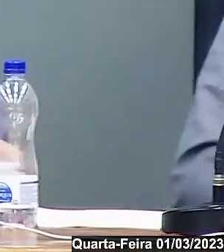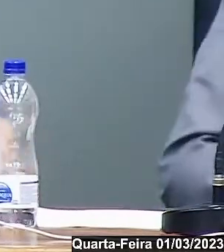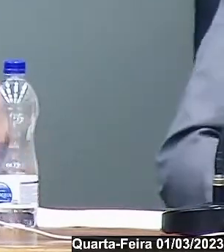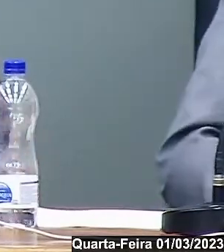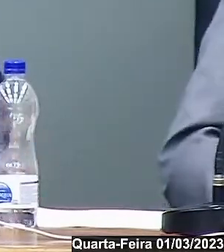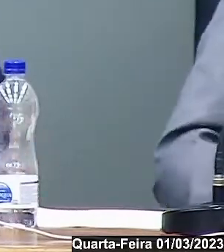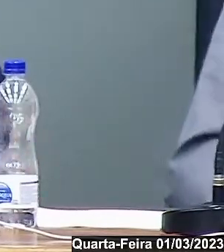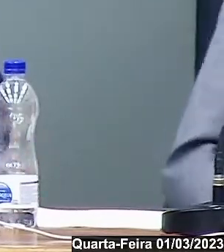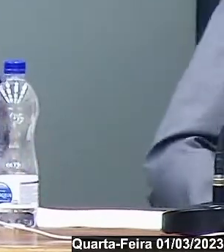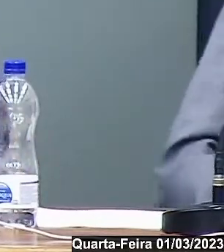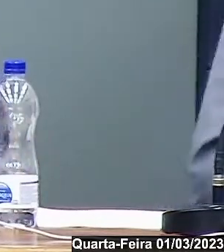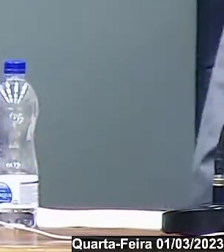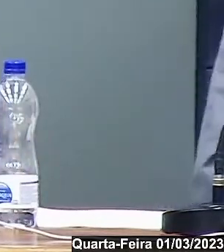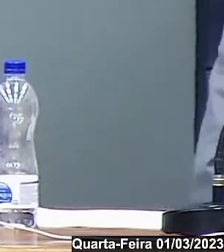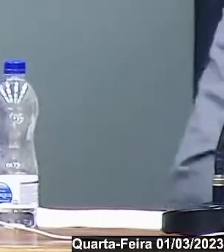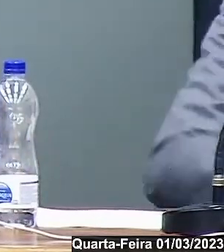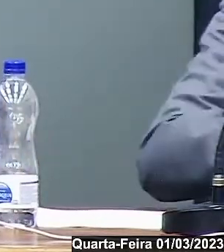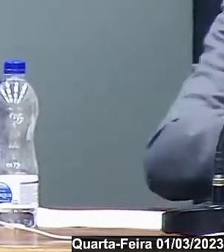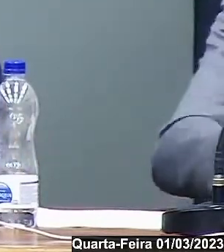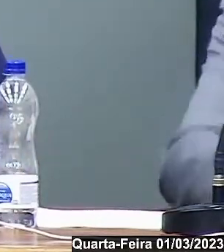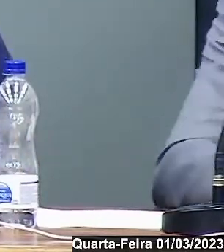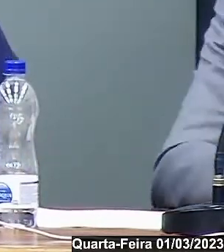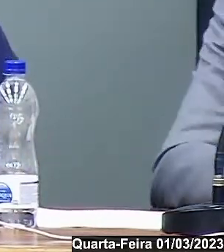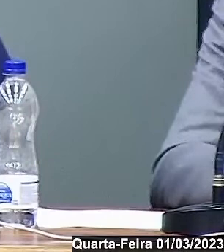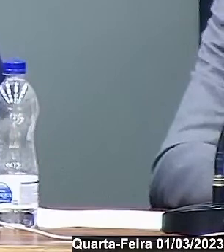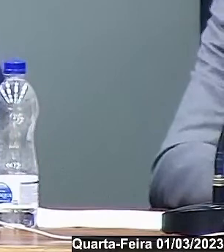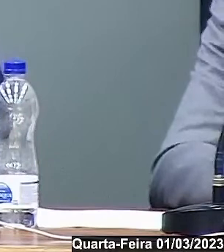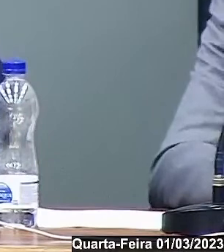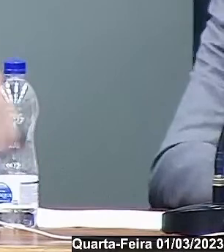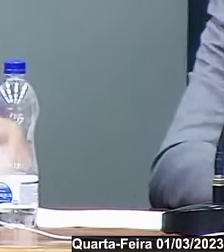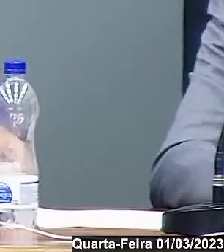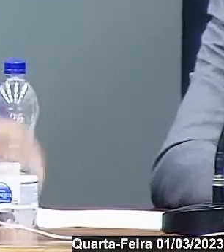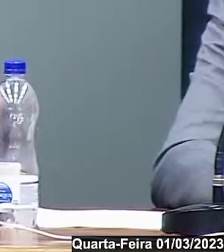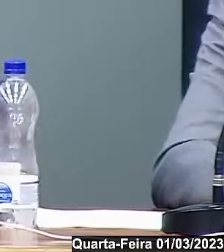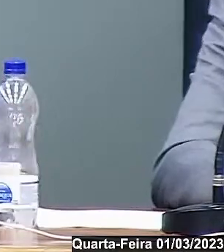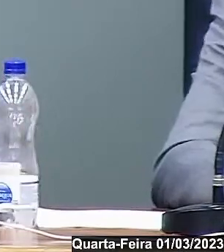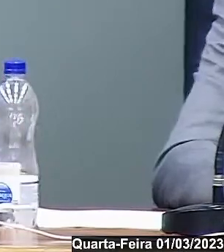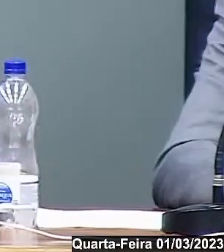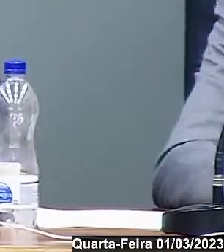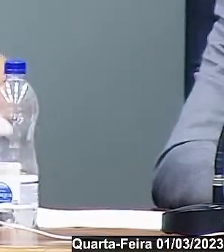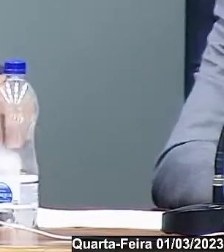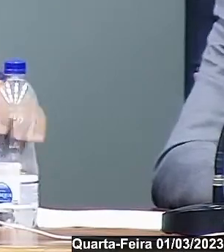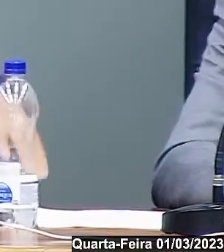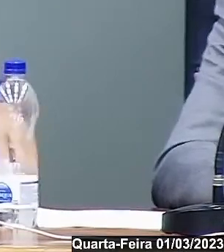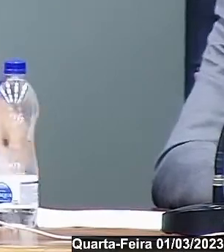Projeto de decreto legislativo número 01/2023 está em discussão.